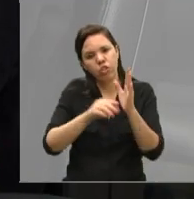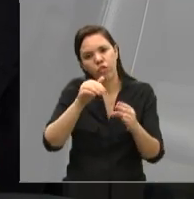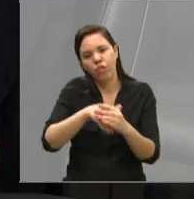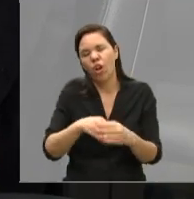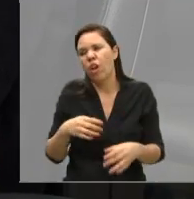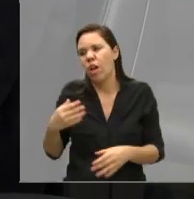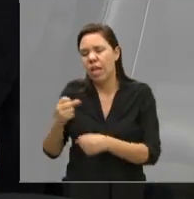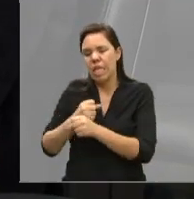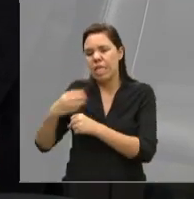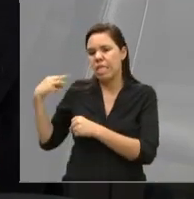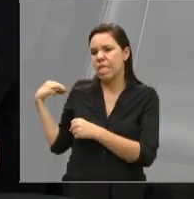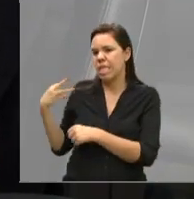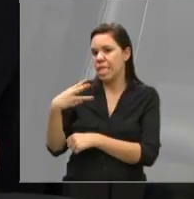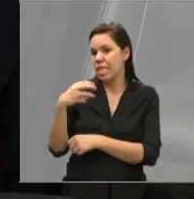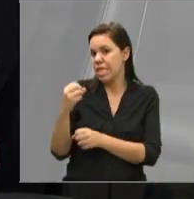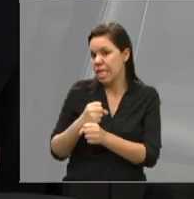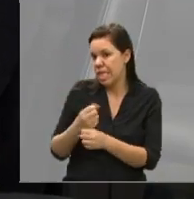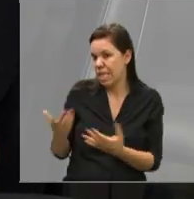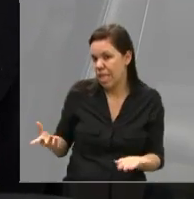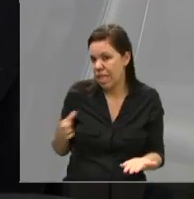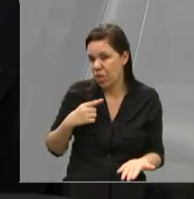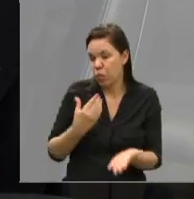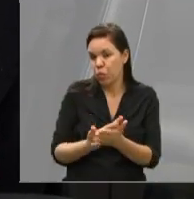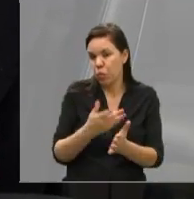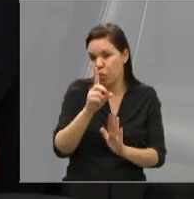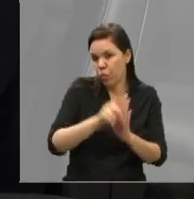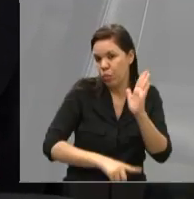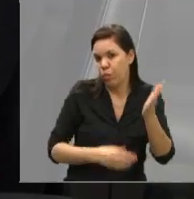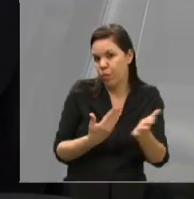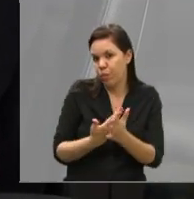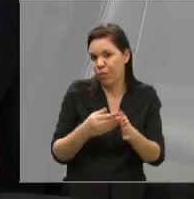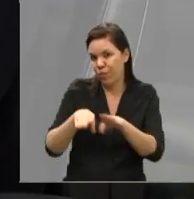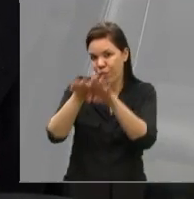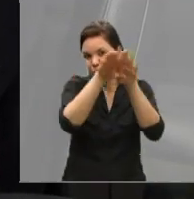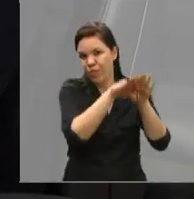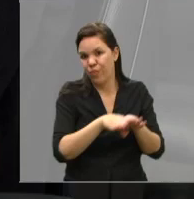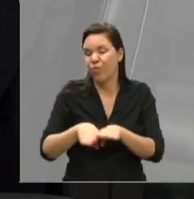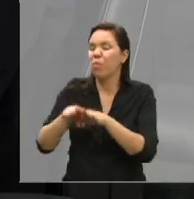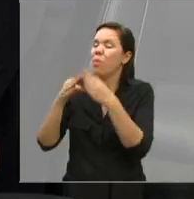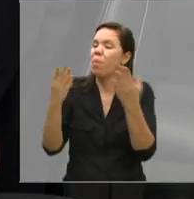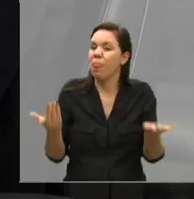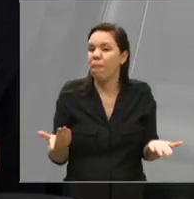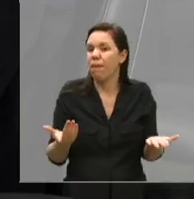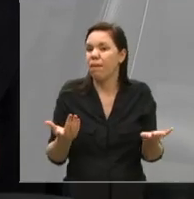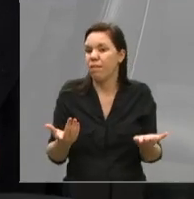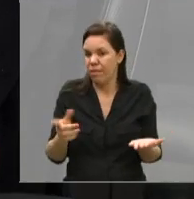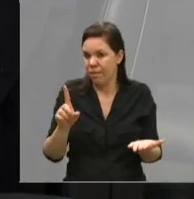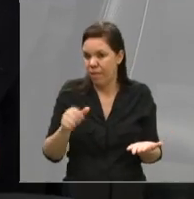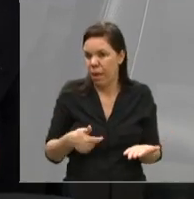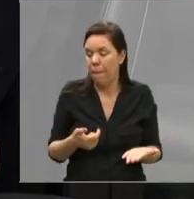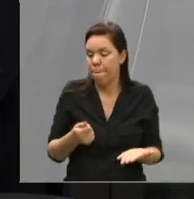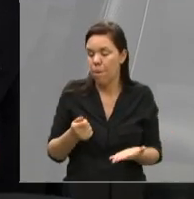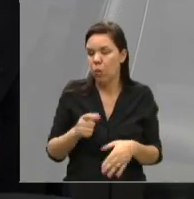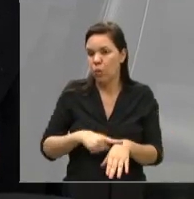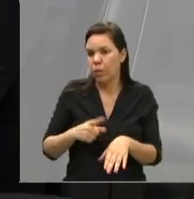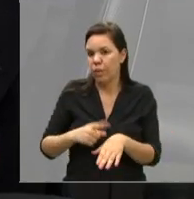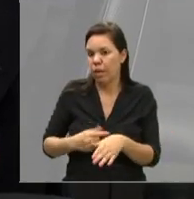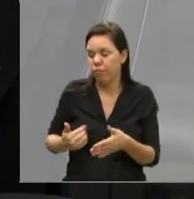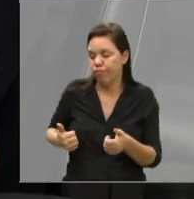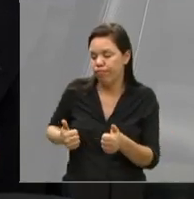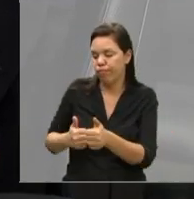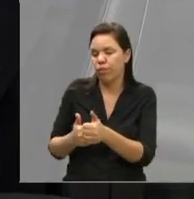de 30, o direito de estudo, o direito, né, a igualdade de direitos é uma questão recente